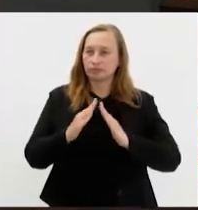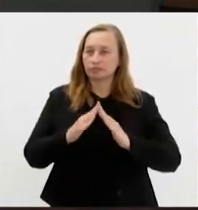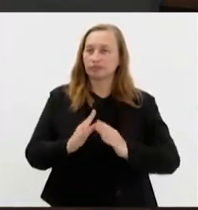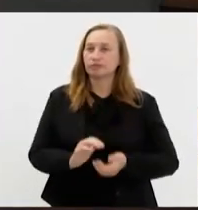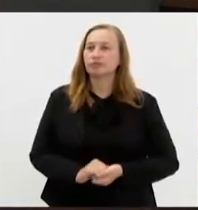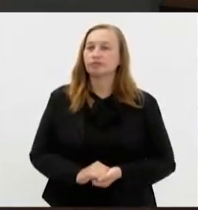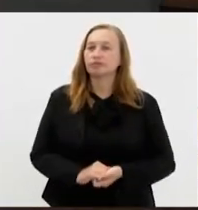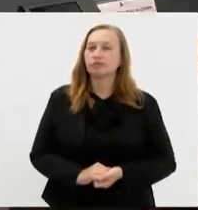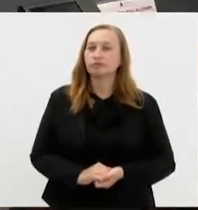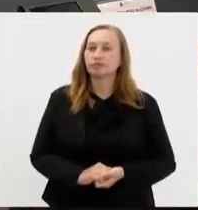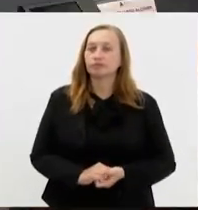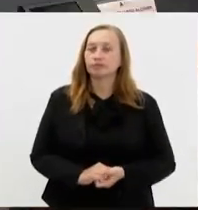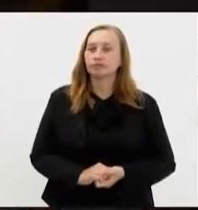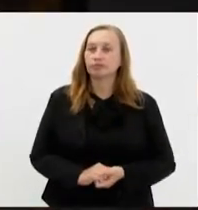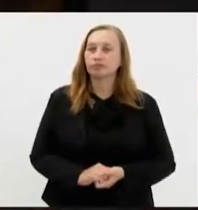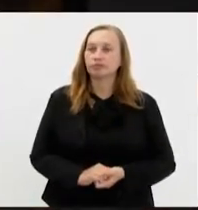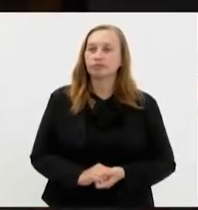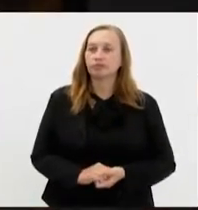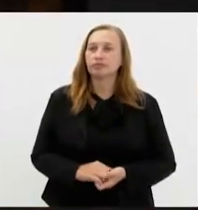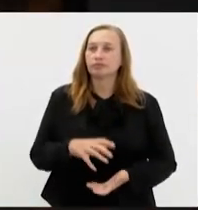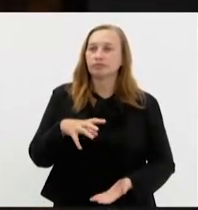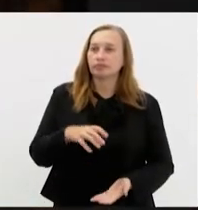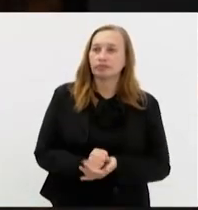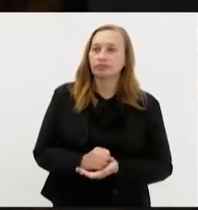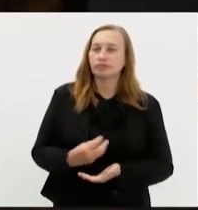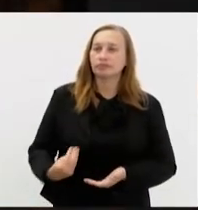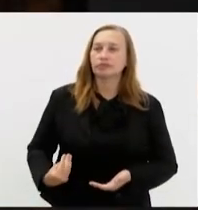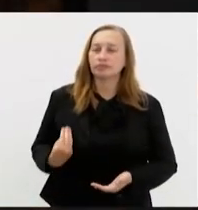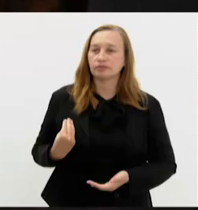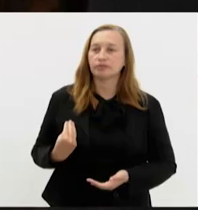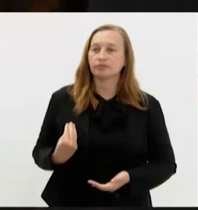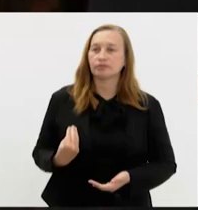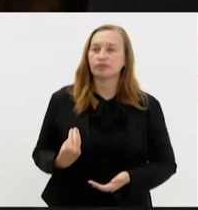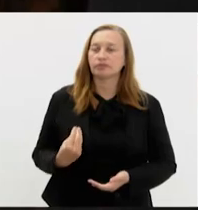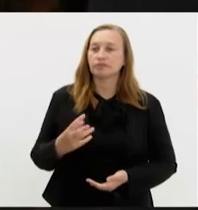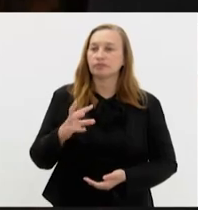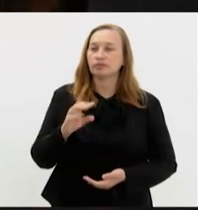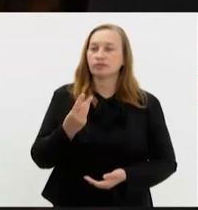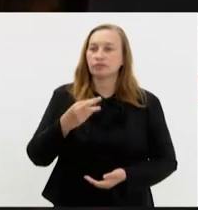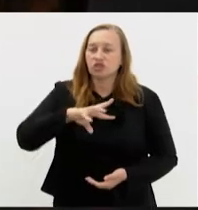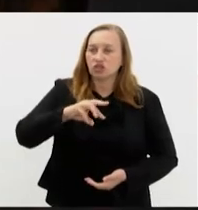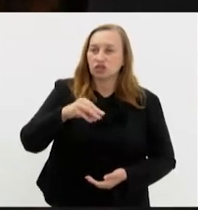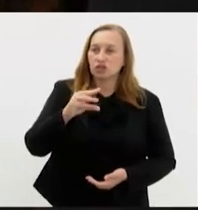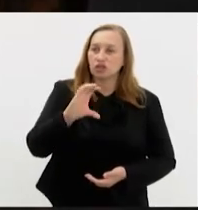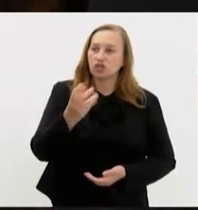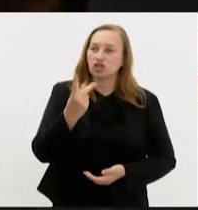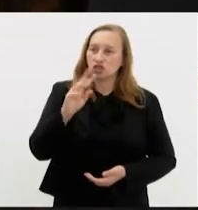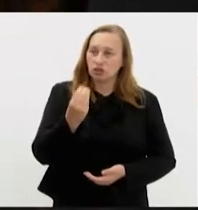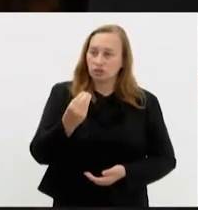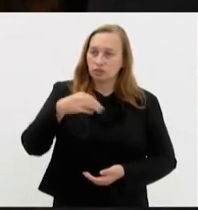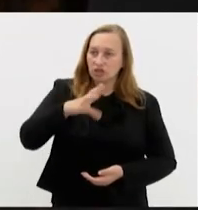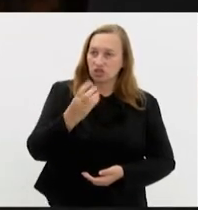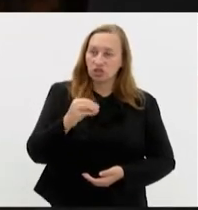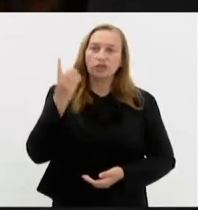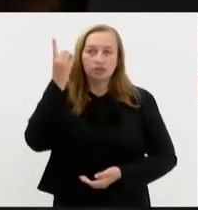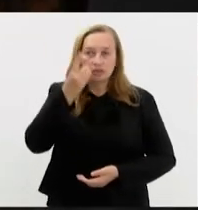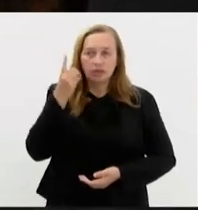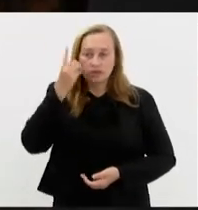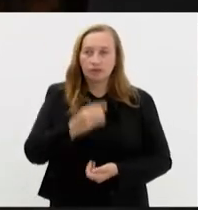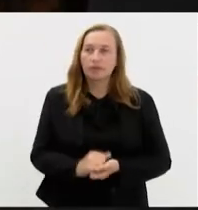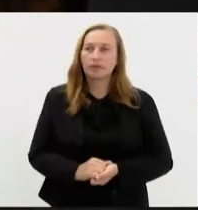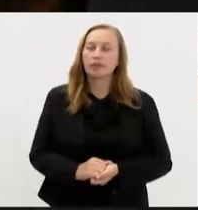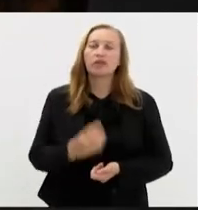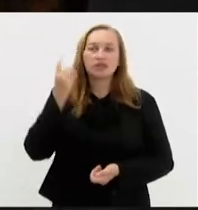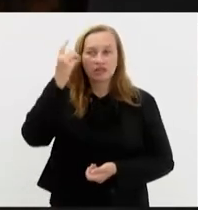casa registrar a presença do deputado Chico Machado dizer também que é uma grande alegria Deputado